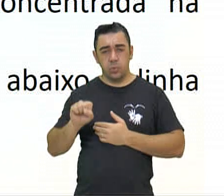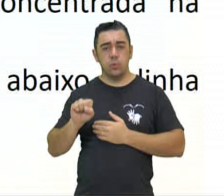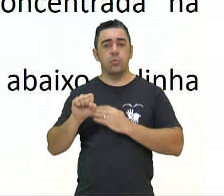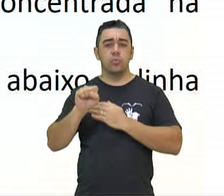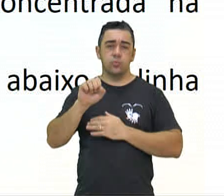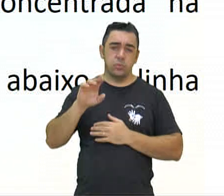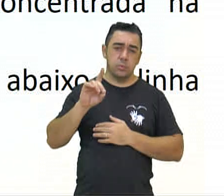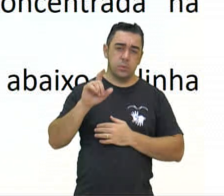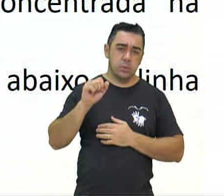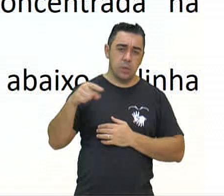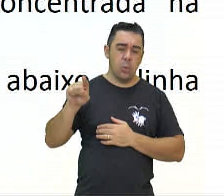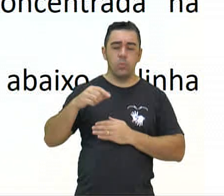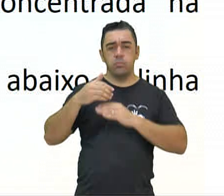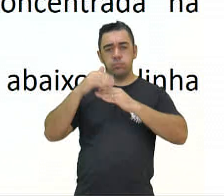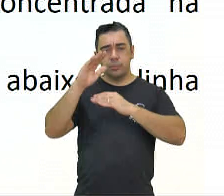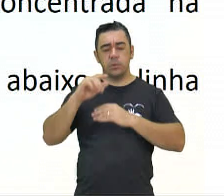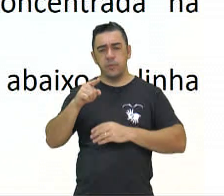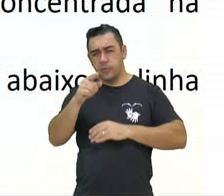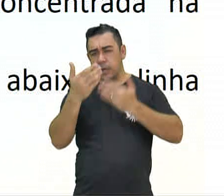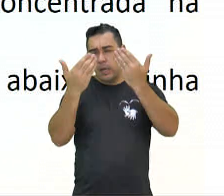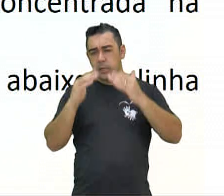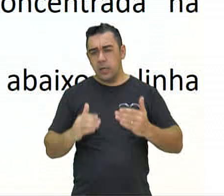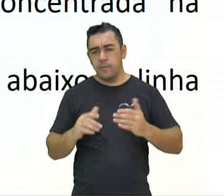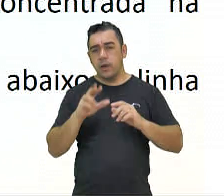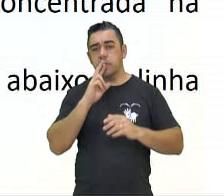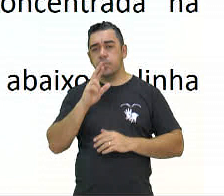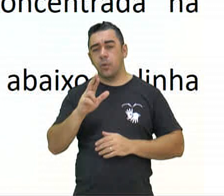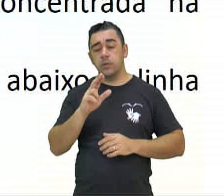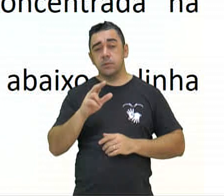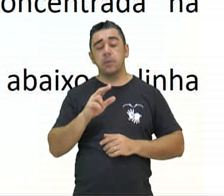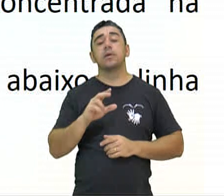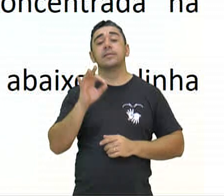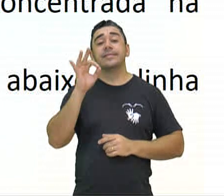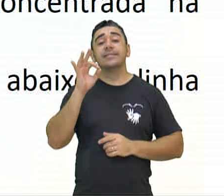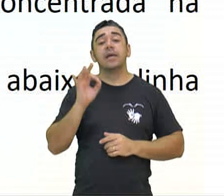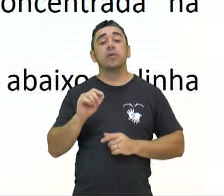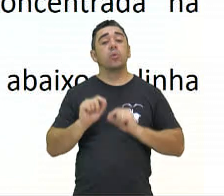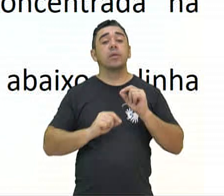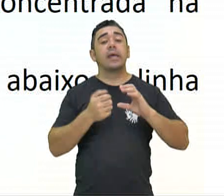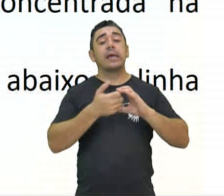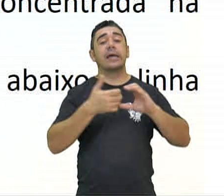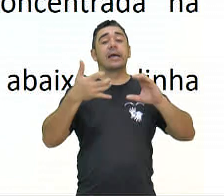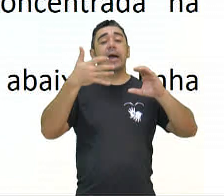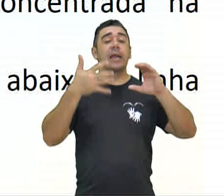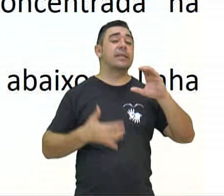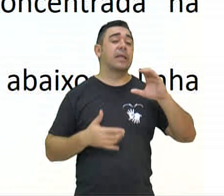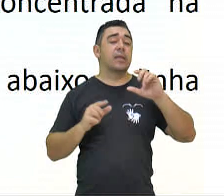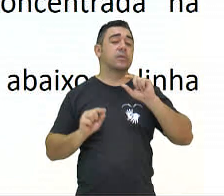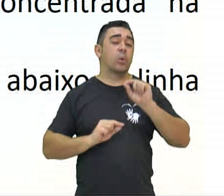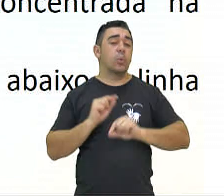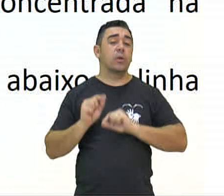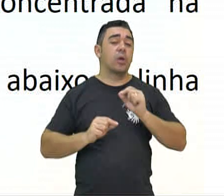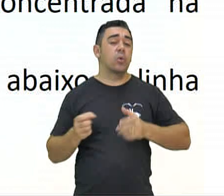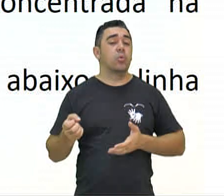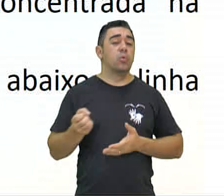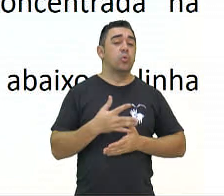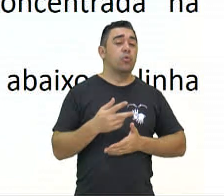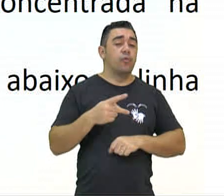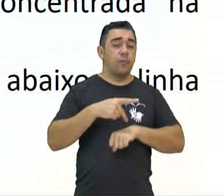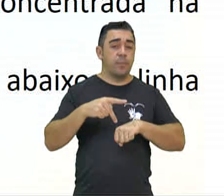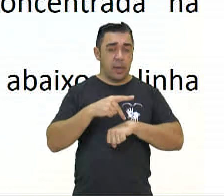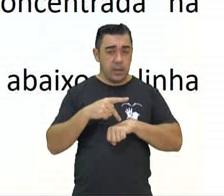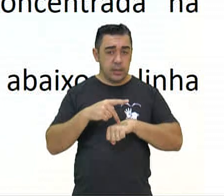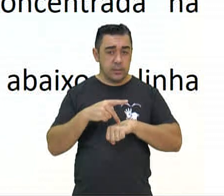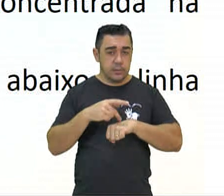Sul. Analise a alternativa que caracteriza corretamente o novo país